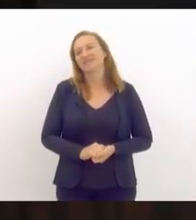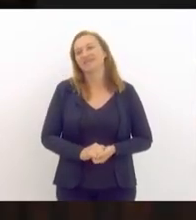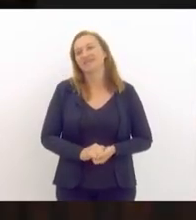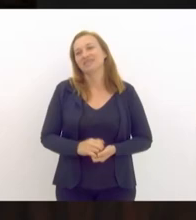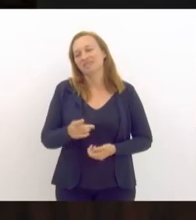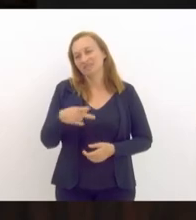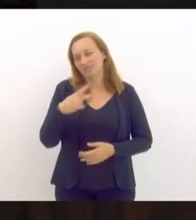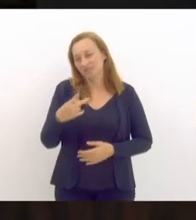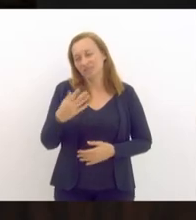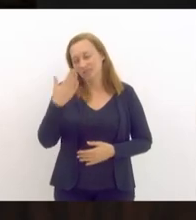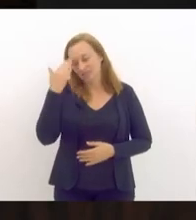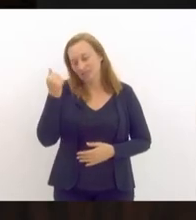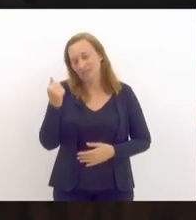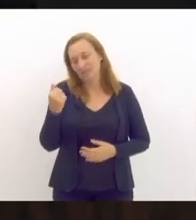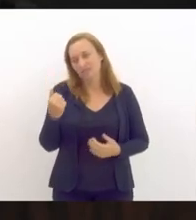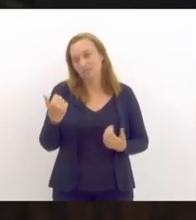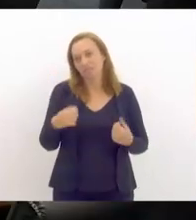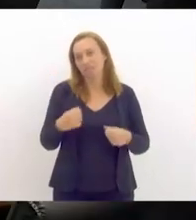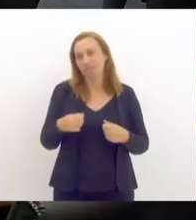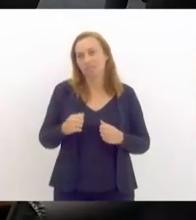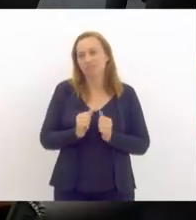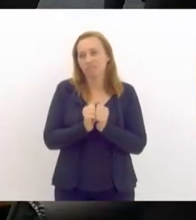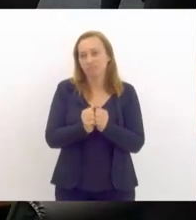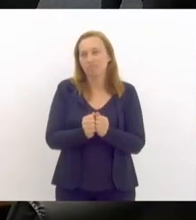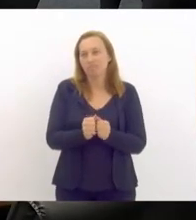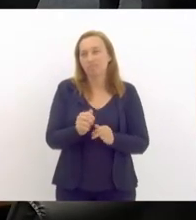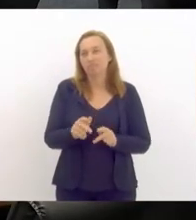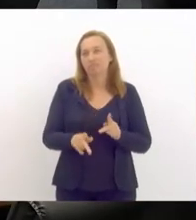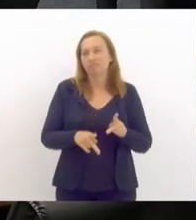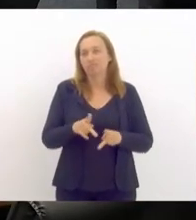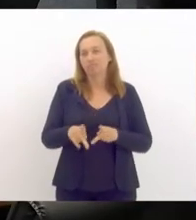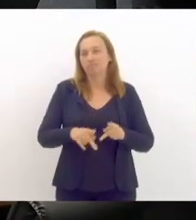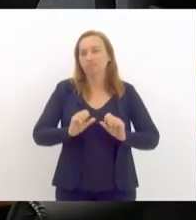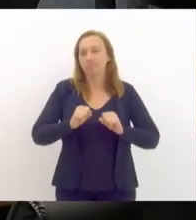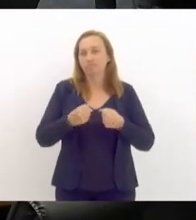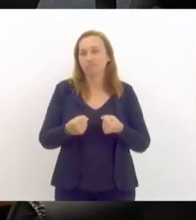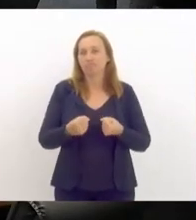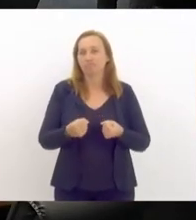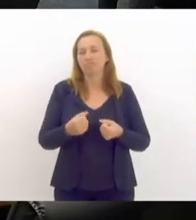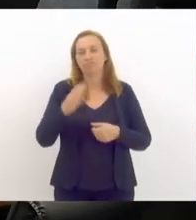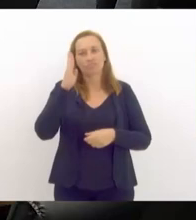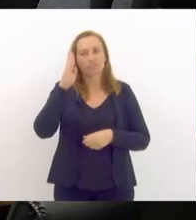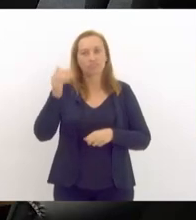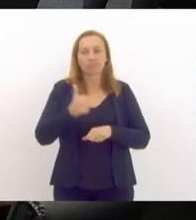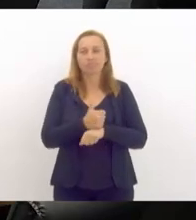fala disso aí que nós tem que fazer defender a nossa população e principalmente o nossos professores